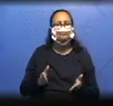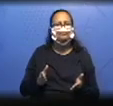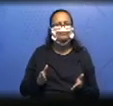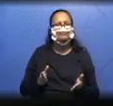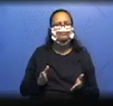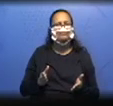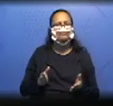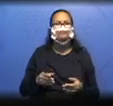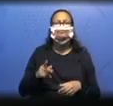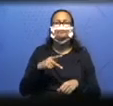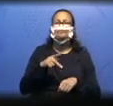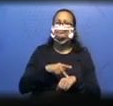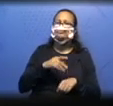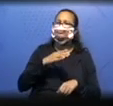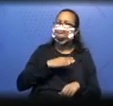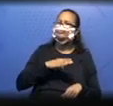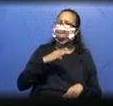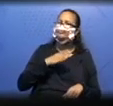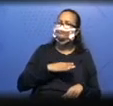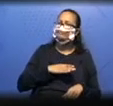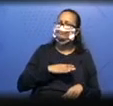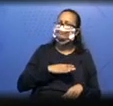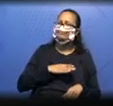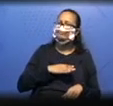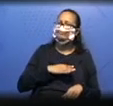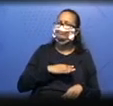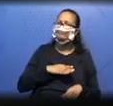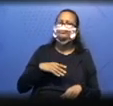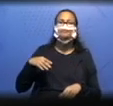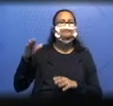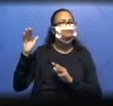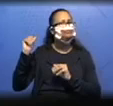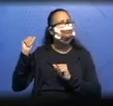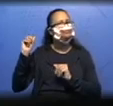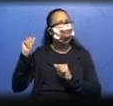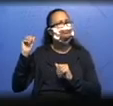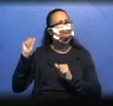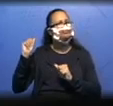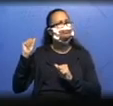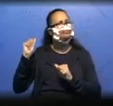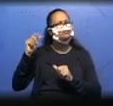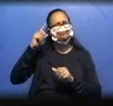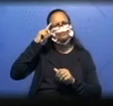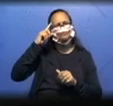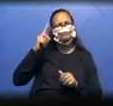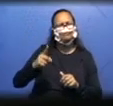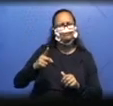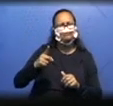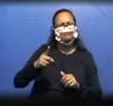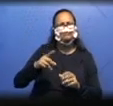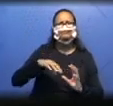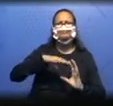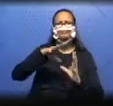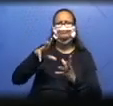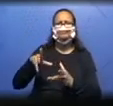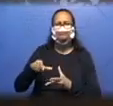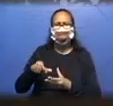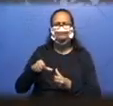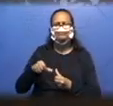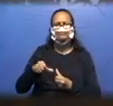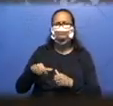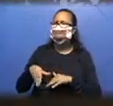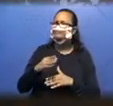Nesse momento, eu já falei para vocês que Portugal e Espanha dominavam ali o mundo. Tudo era deles,